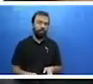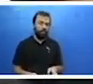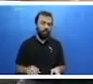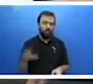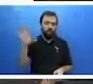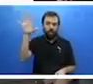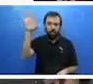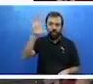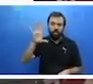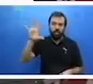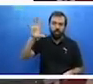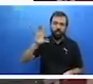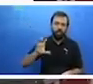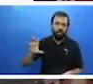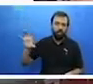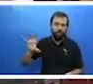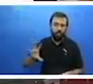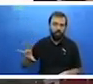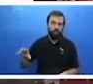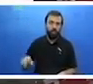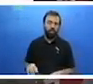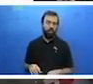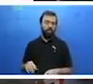nós já estudamos, olha o nosso mapa.